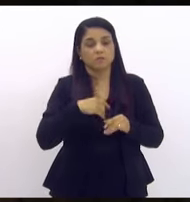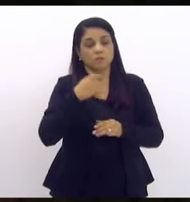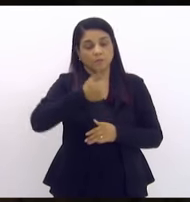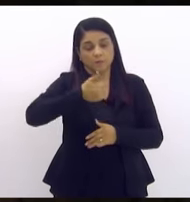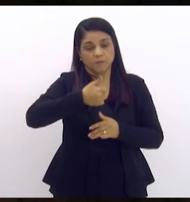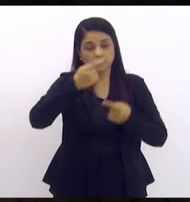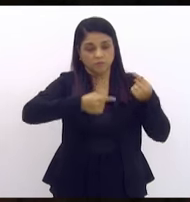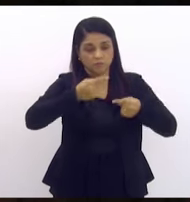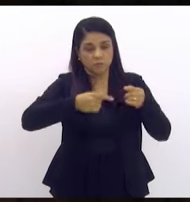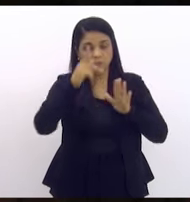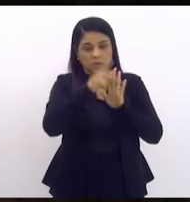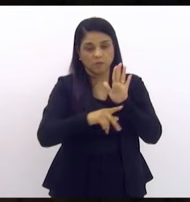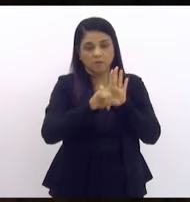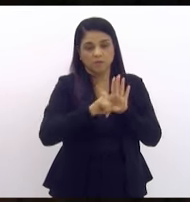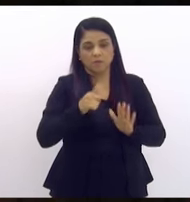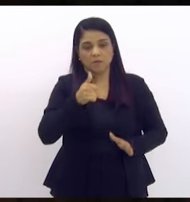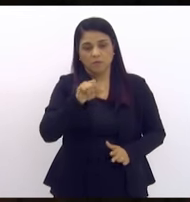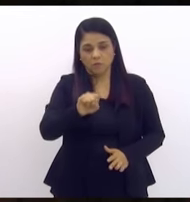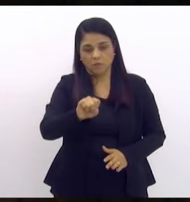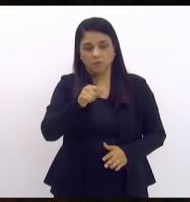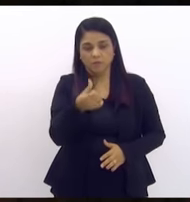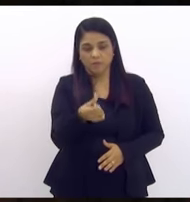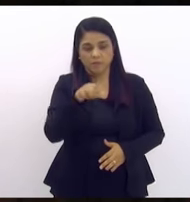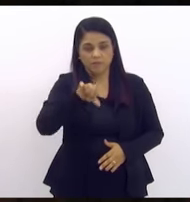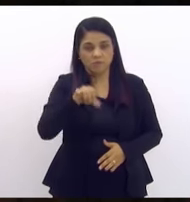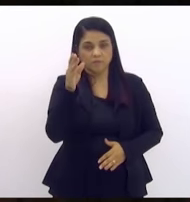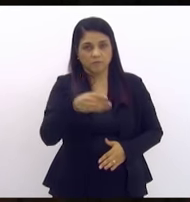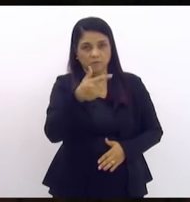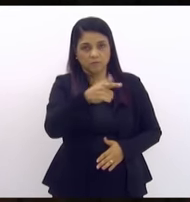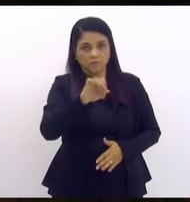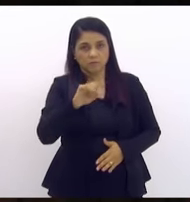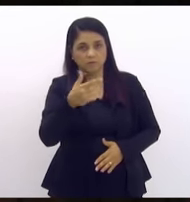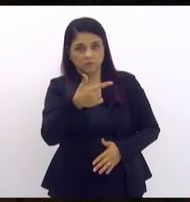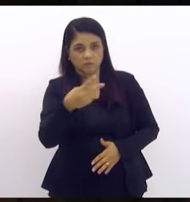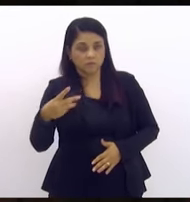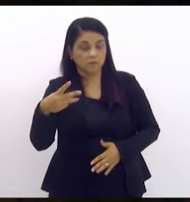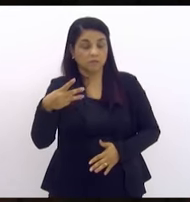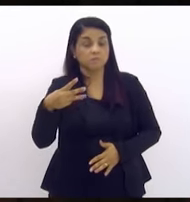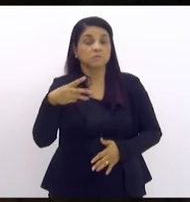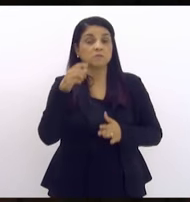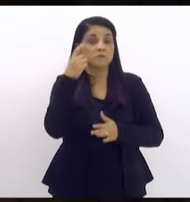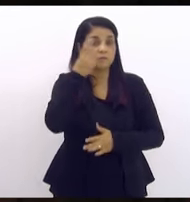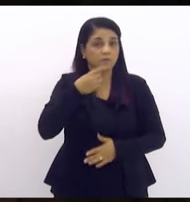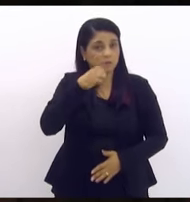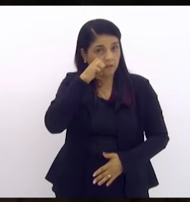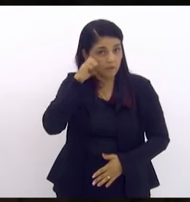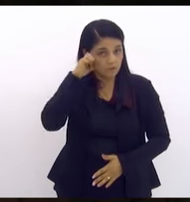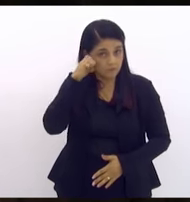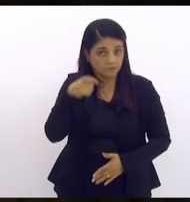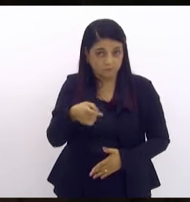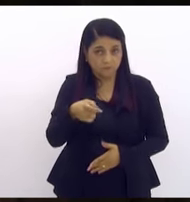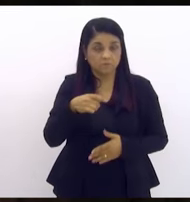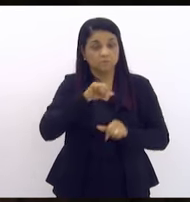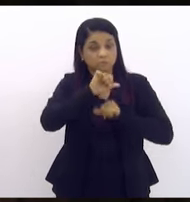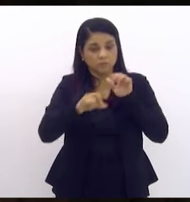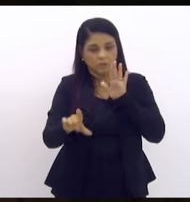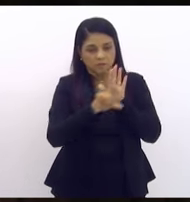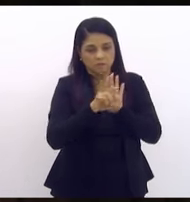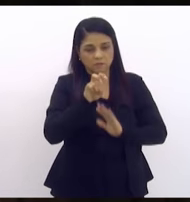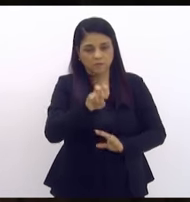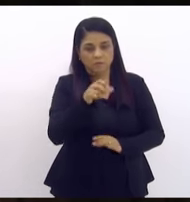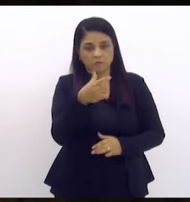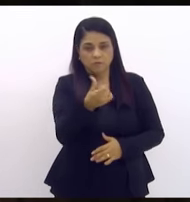discussão, projeto de lei número 869 de 23, de autoria da deputada Élica Takimoto, que altera a lei